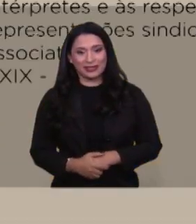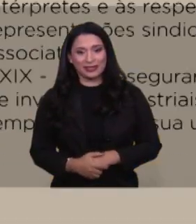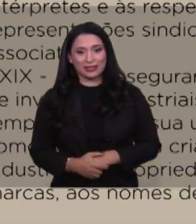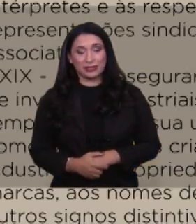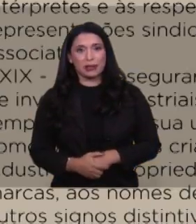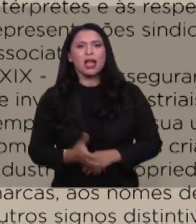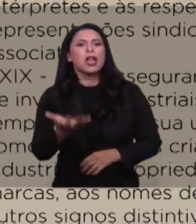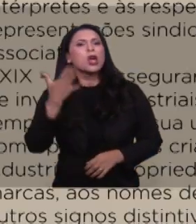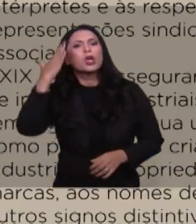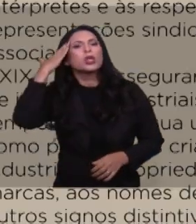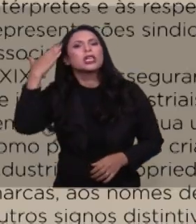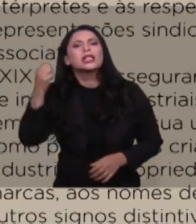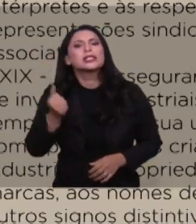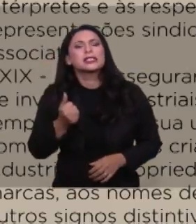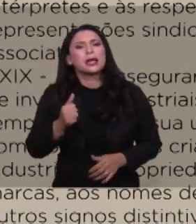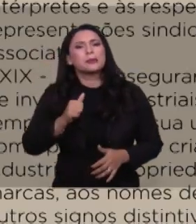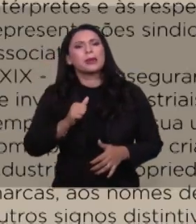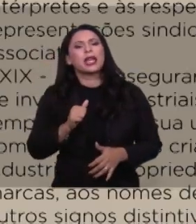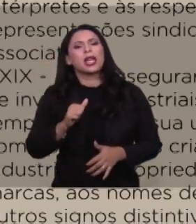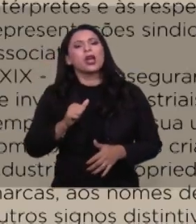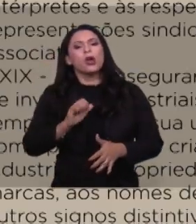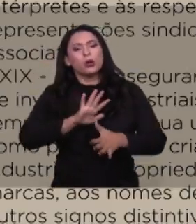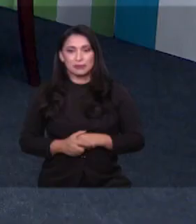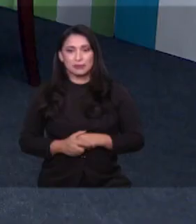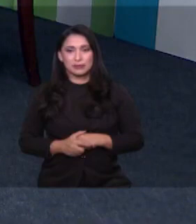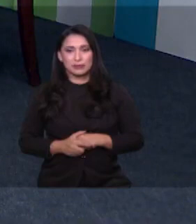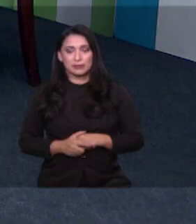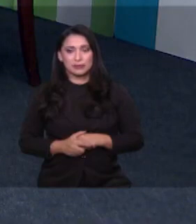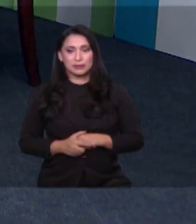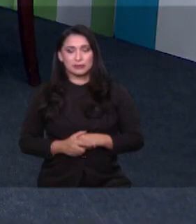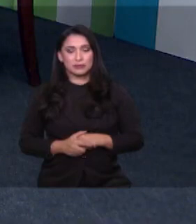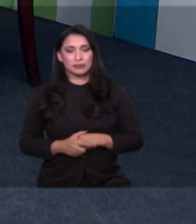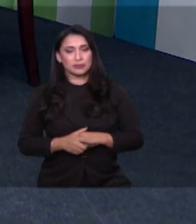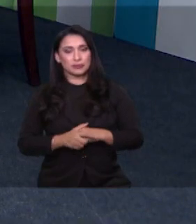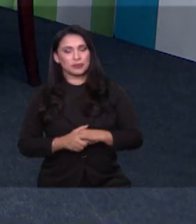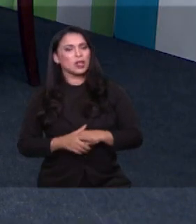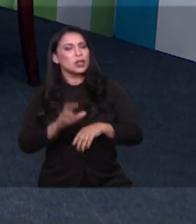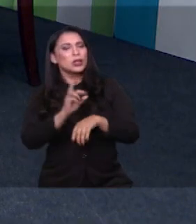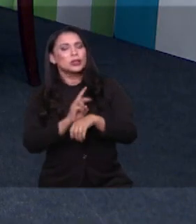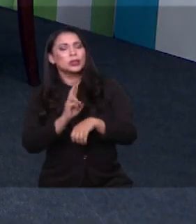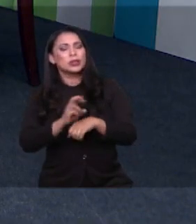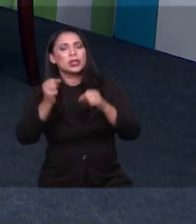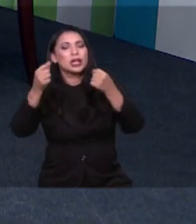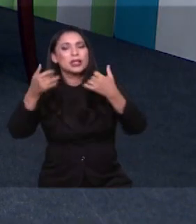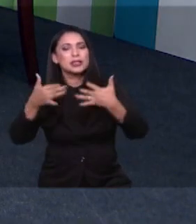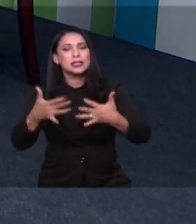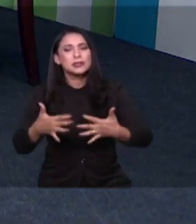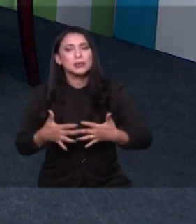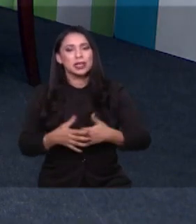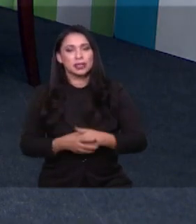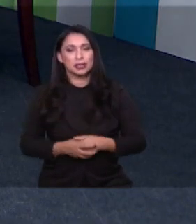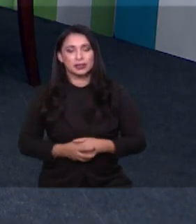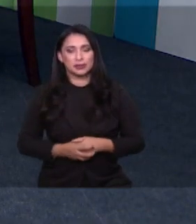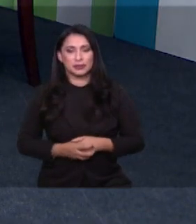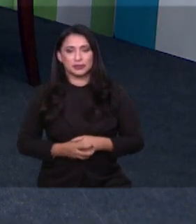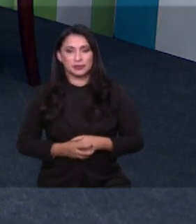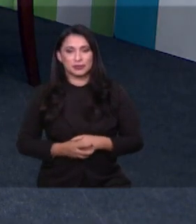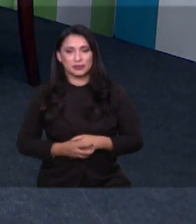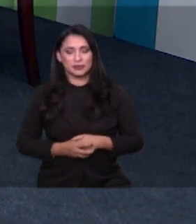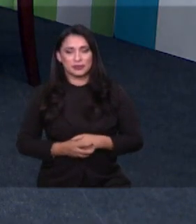Eu queria saber o que é a língua brasileira de sinais tátil. Doutora Nadine, explica pra gente.